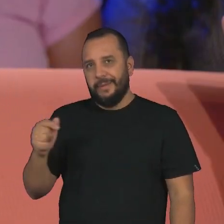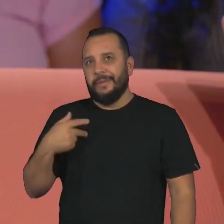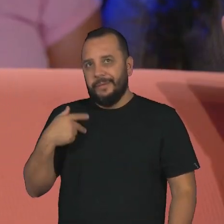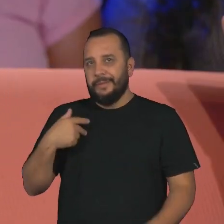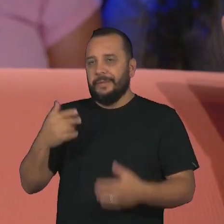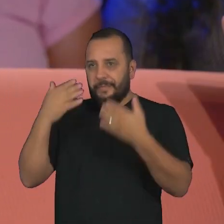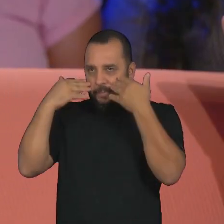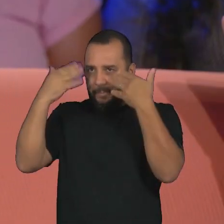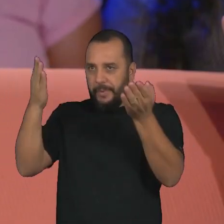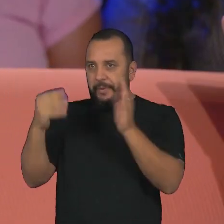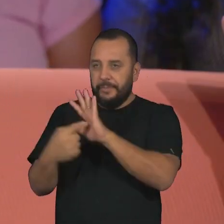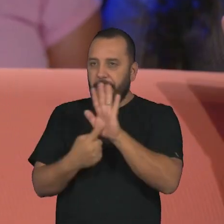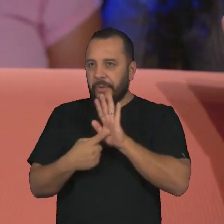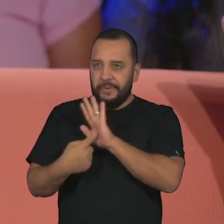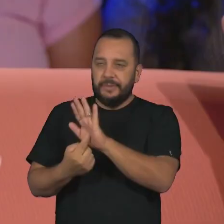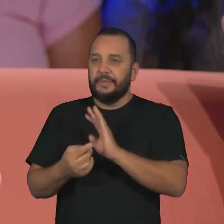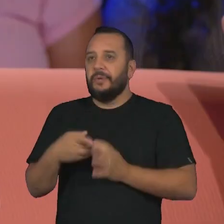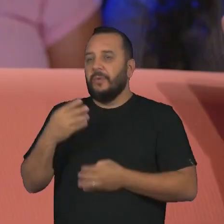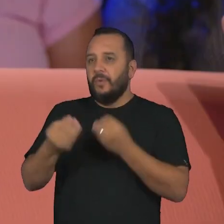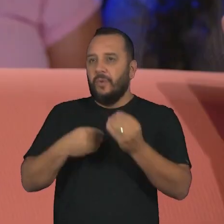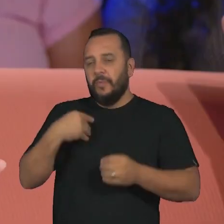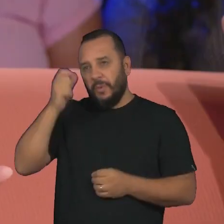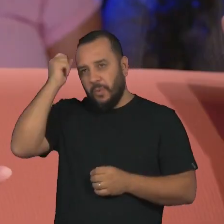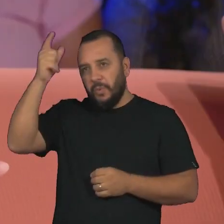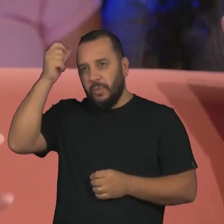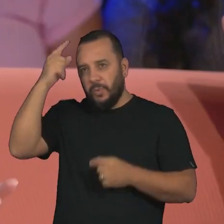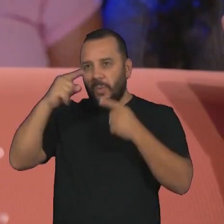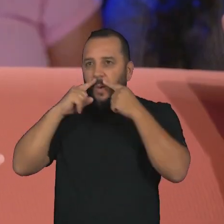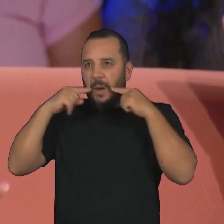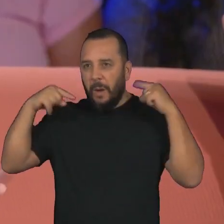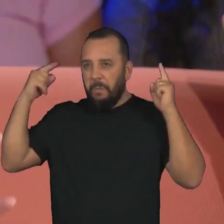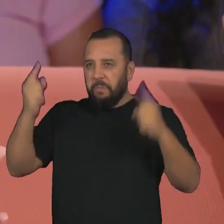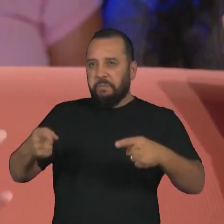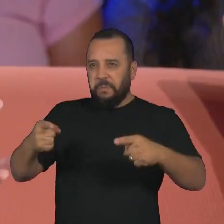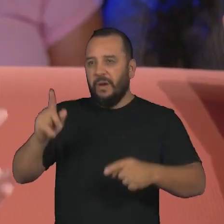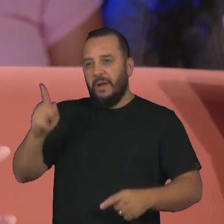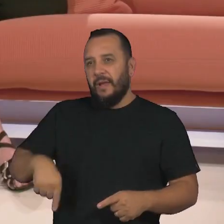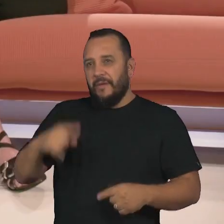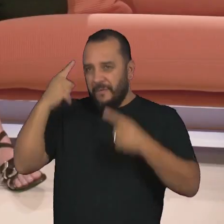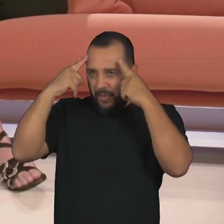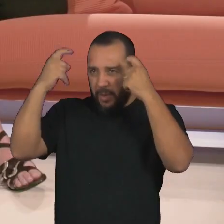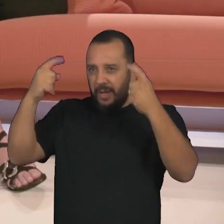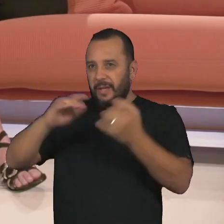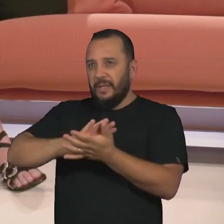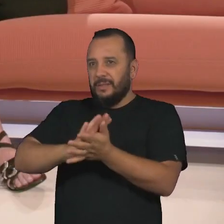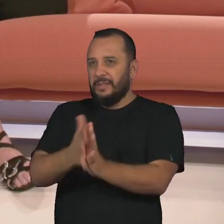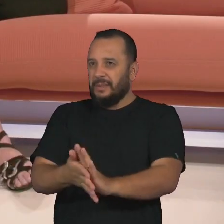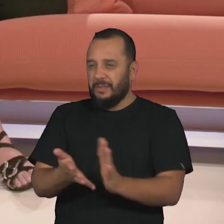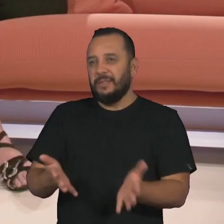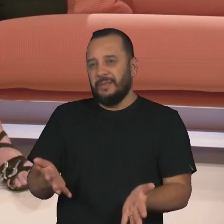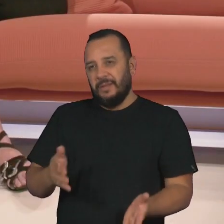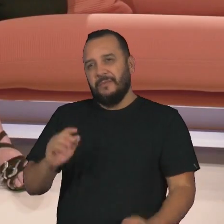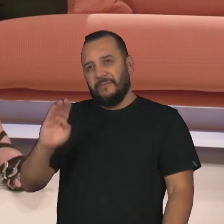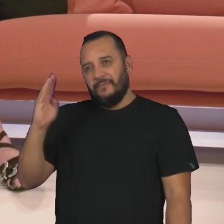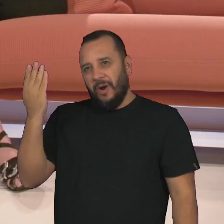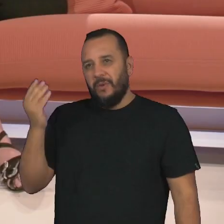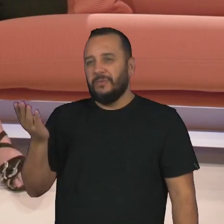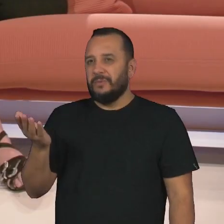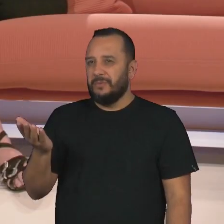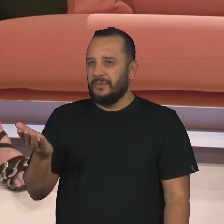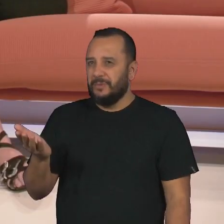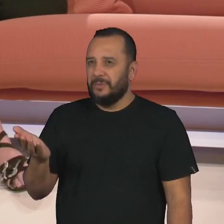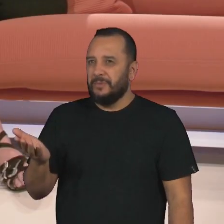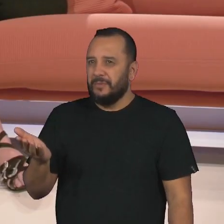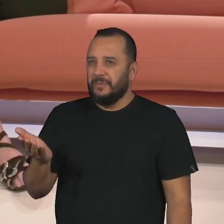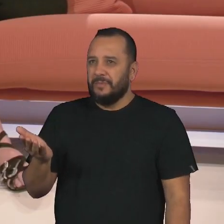nas palavras dela como que essa cultura pode ser extremamente violenta, assassina, hipócrita. E